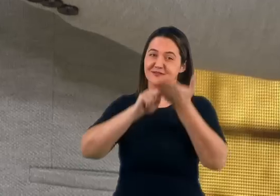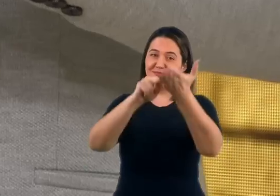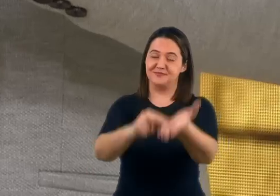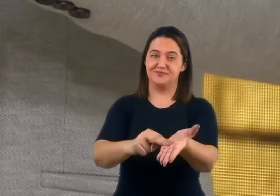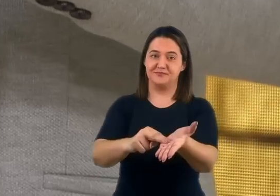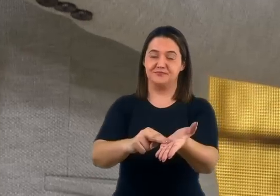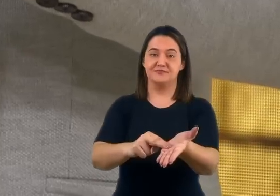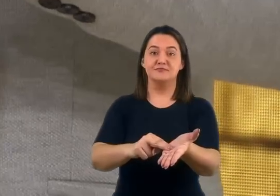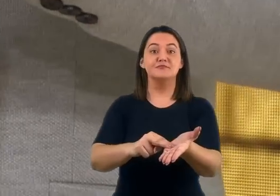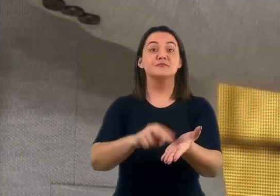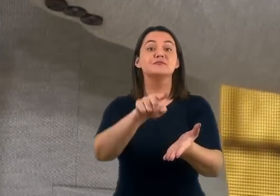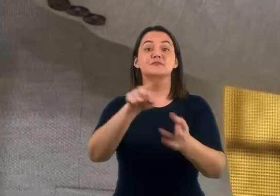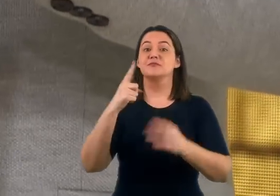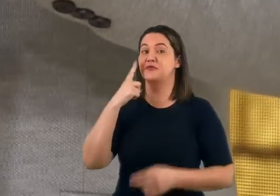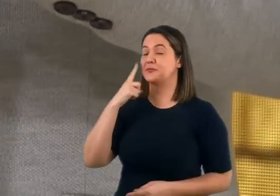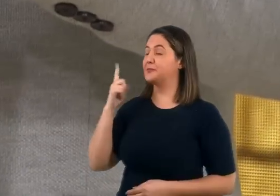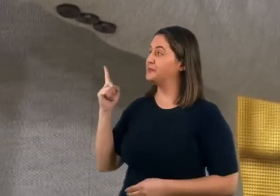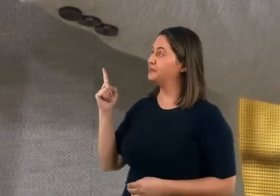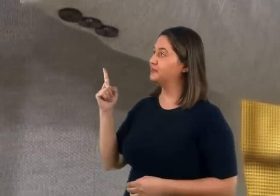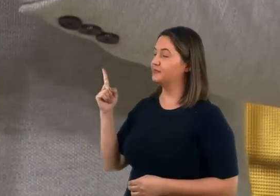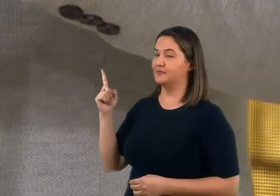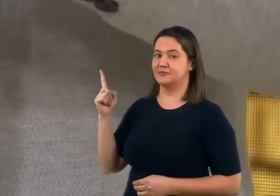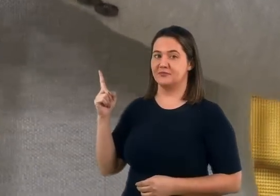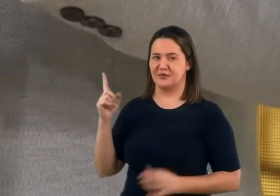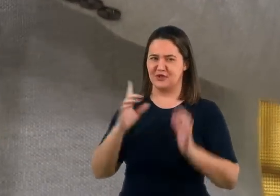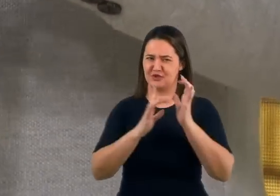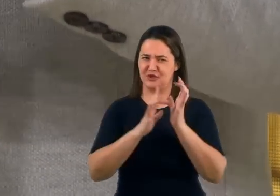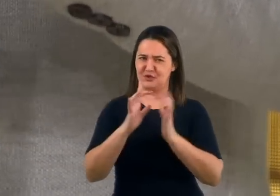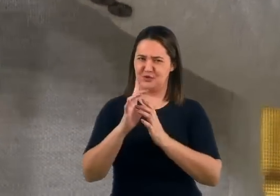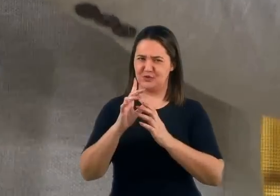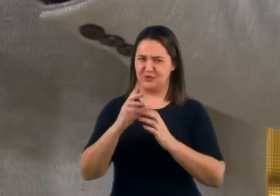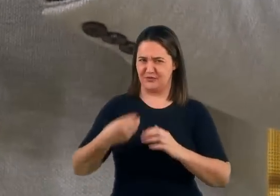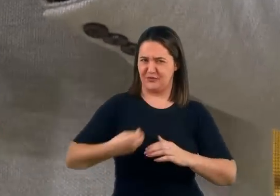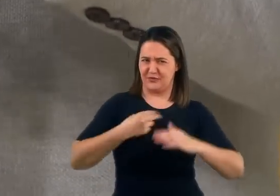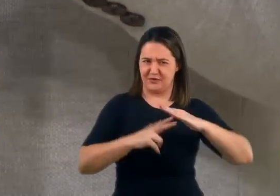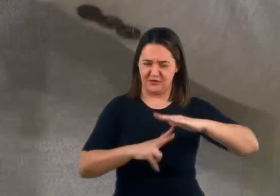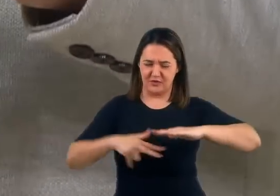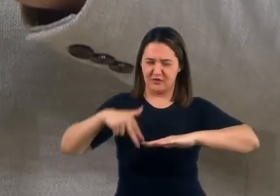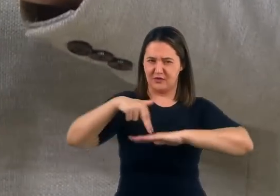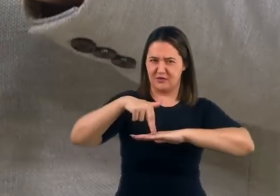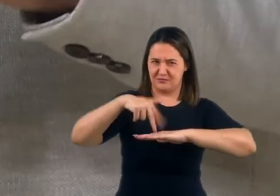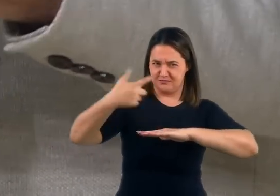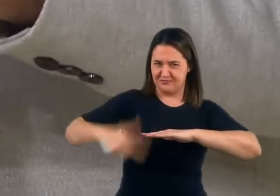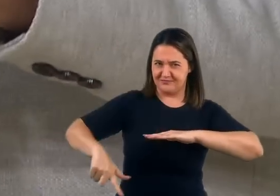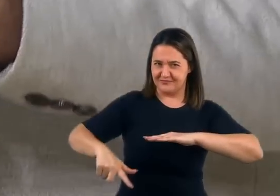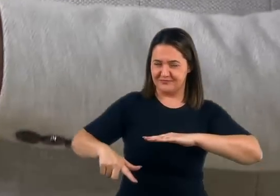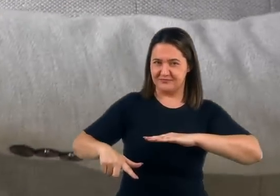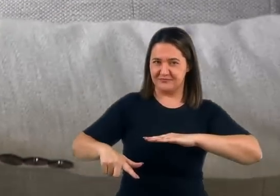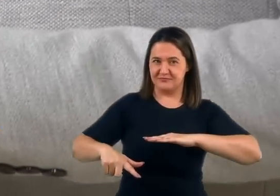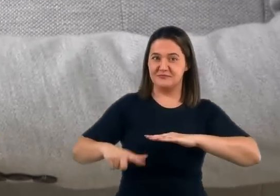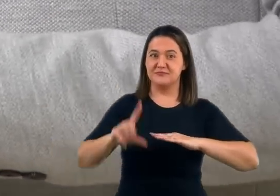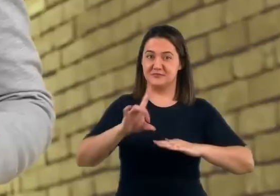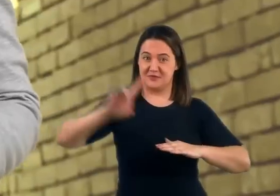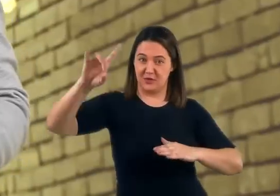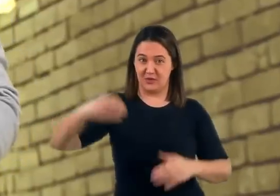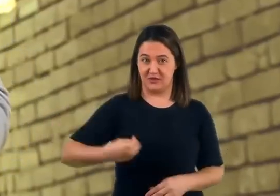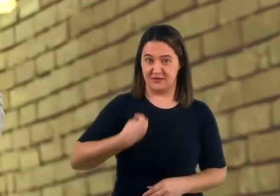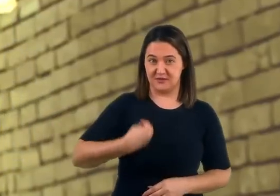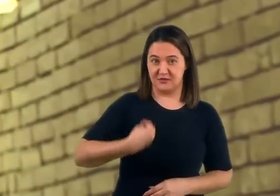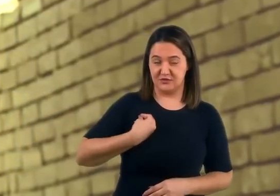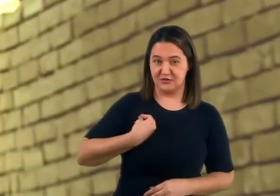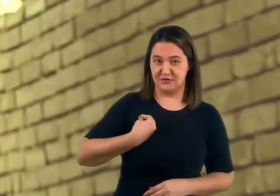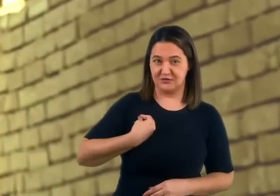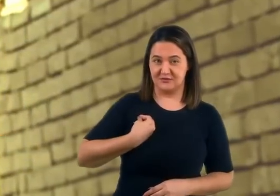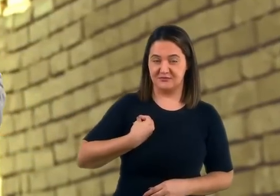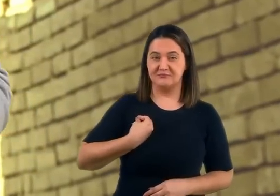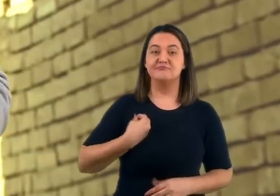Evidências. Será que você pode acreditar na historicidade da Bíblia? Jesus realmente ressuscitou? Deus existe? Estes e outros assuntos aguardam